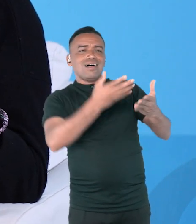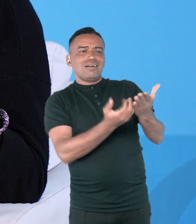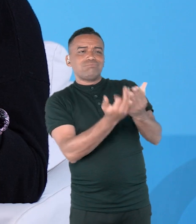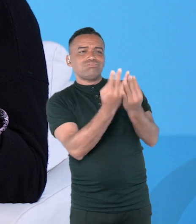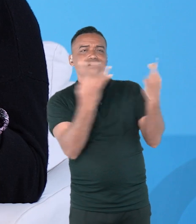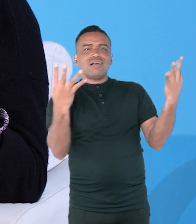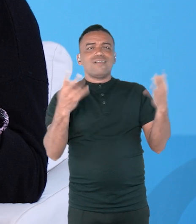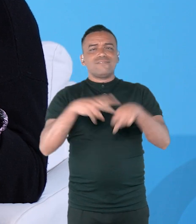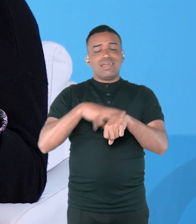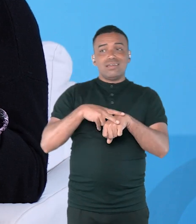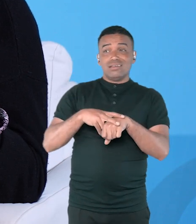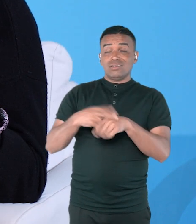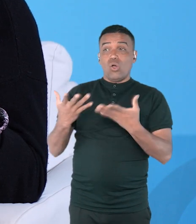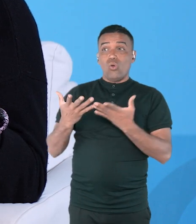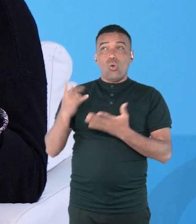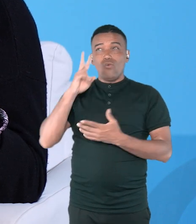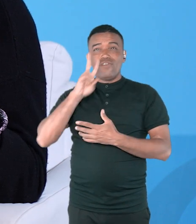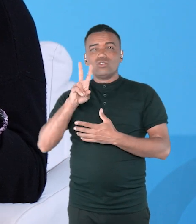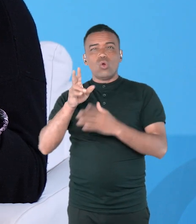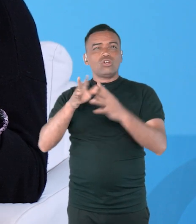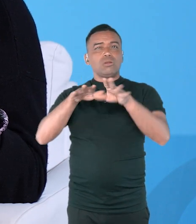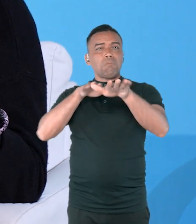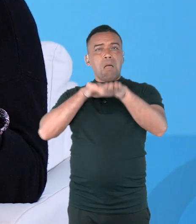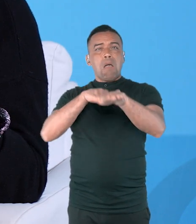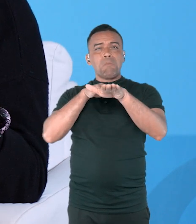eu olho pela janela do carro na marginal engarrafada.